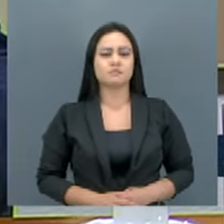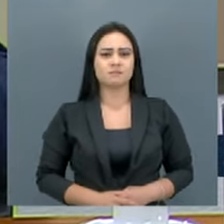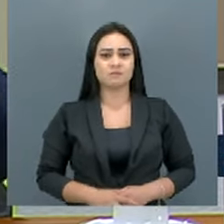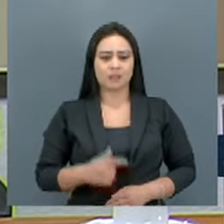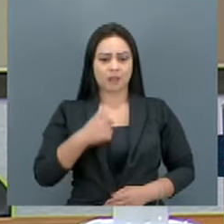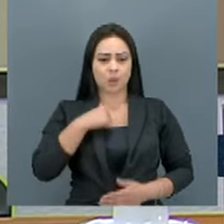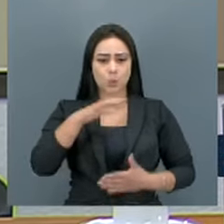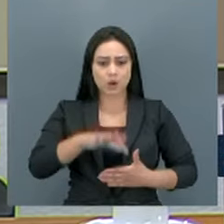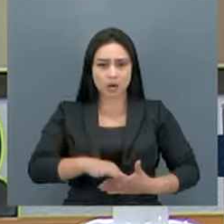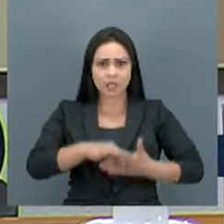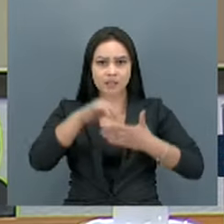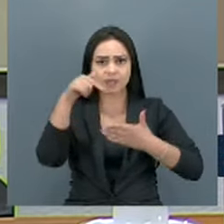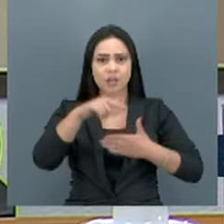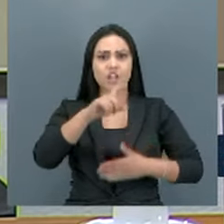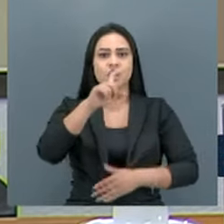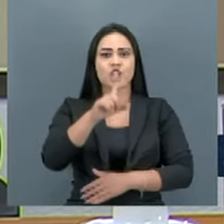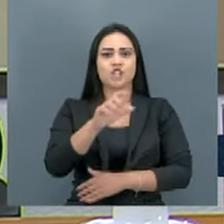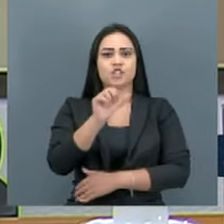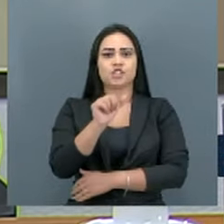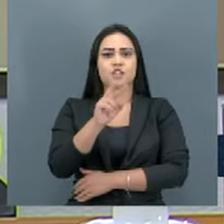chavante